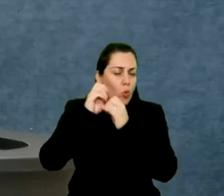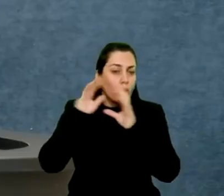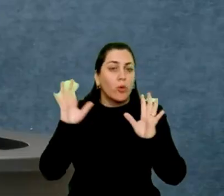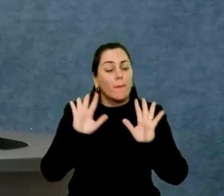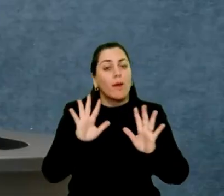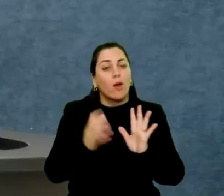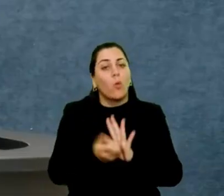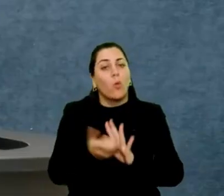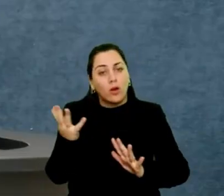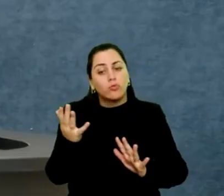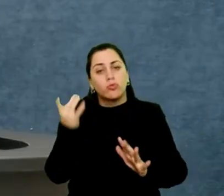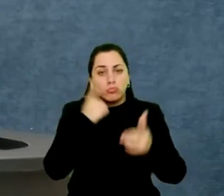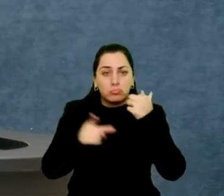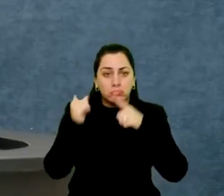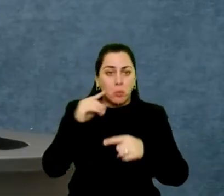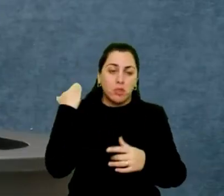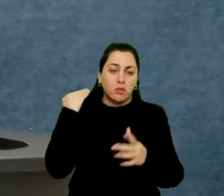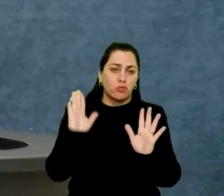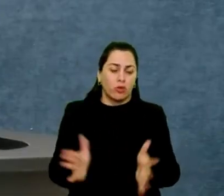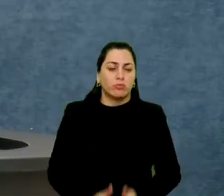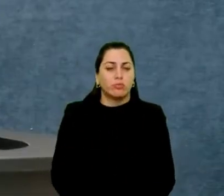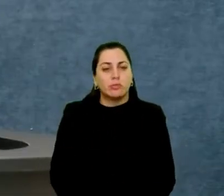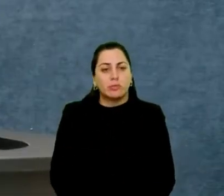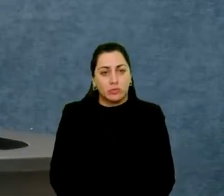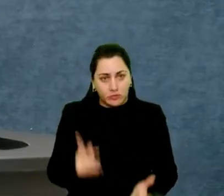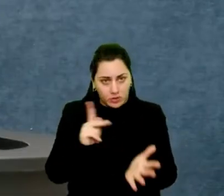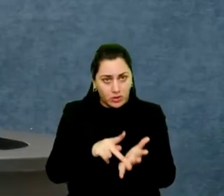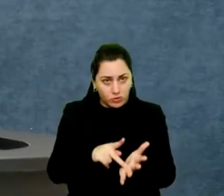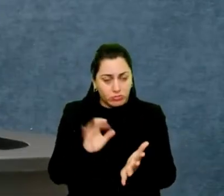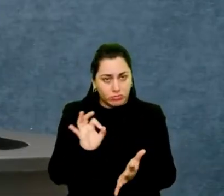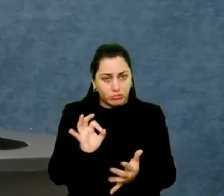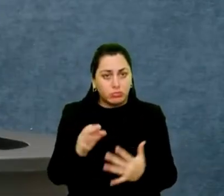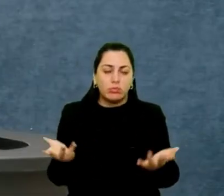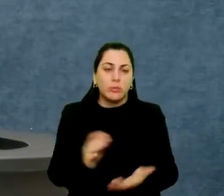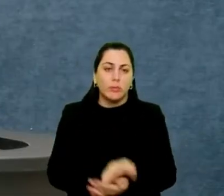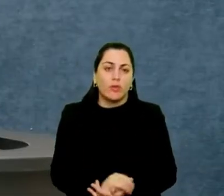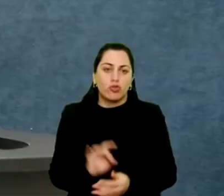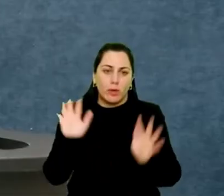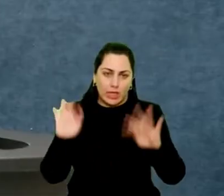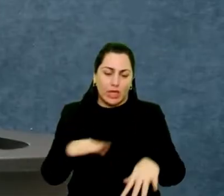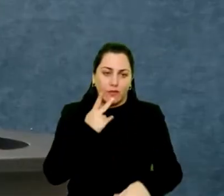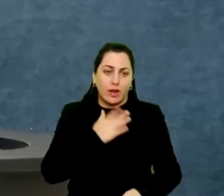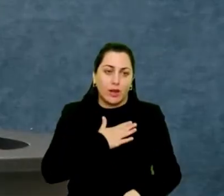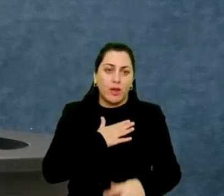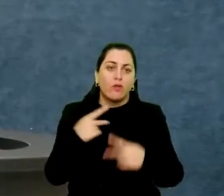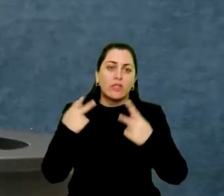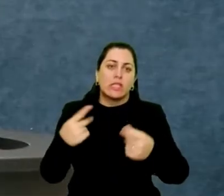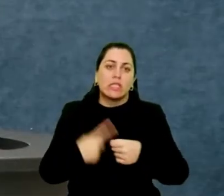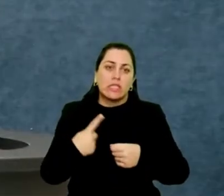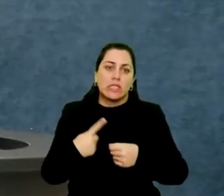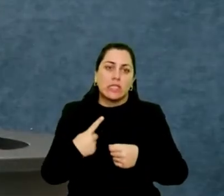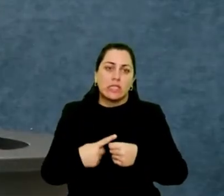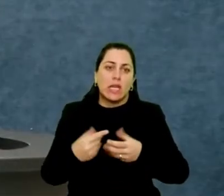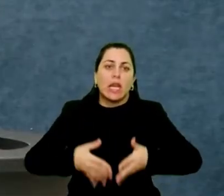Só que quantos sonhos já não foram tornados realidade? Não é verdade? E vou, para terminar a minha fala aqui, eu visitei uma cidade onde